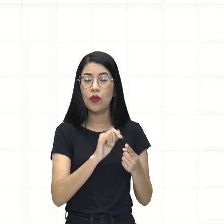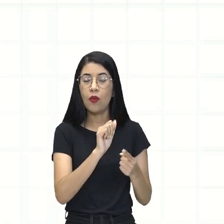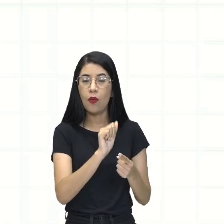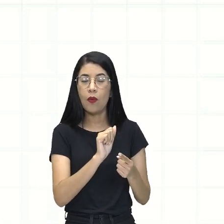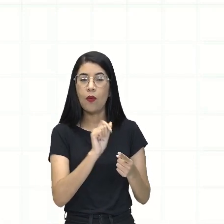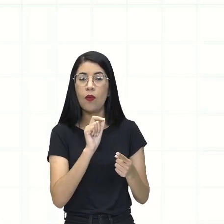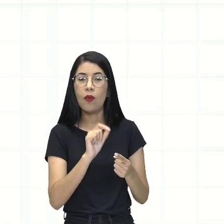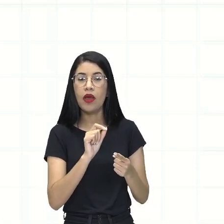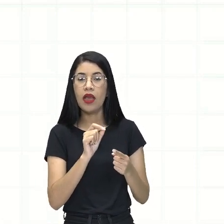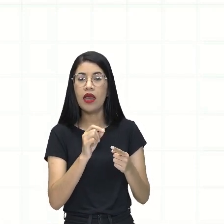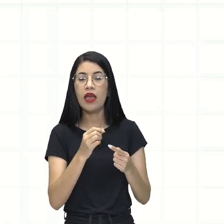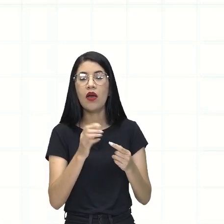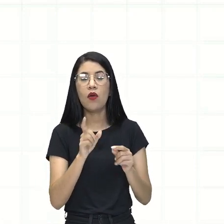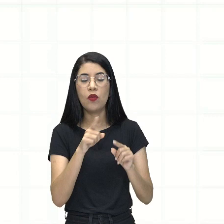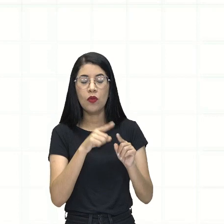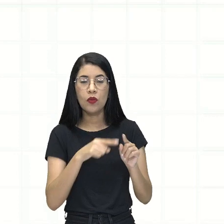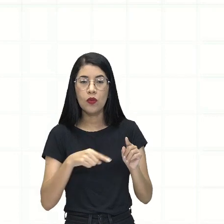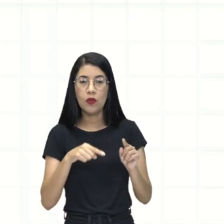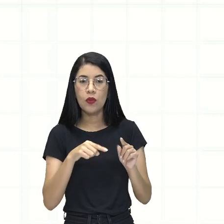em ciclo